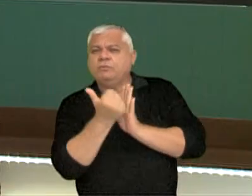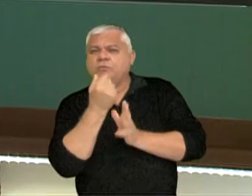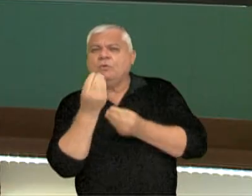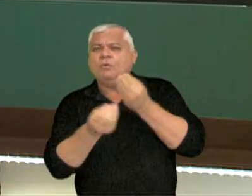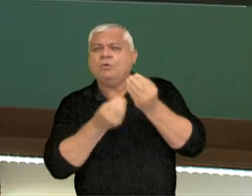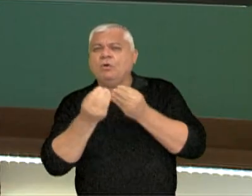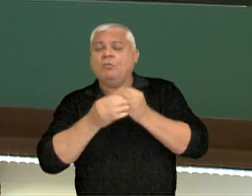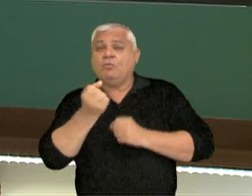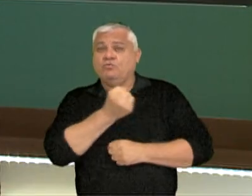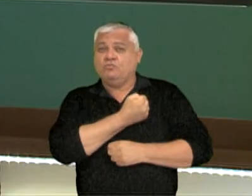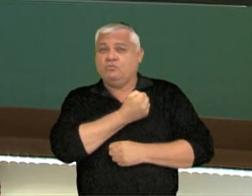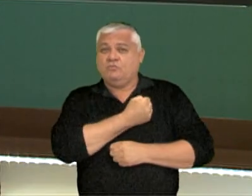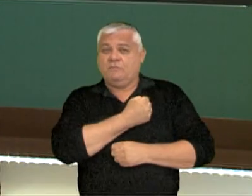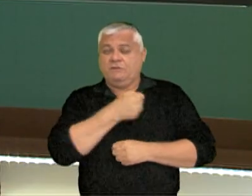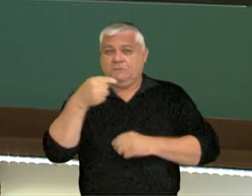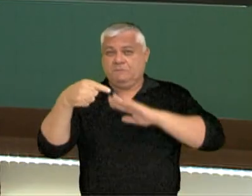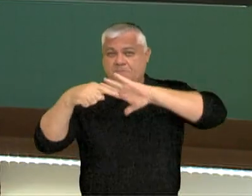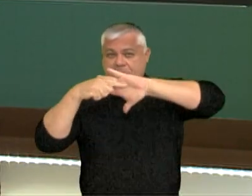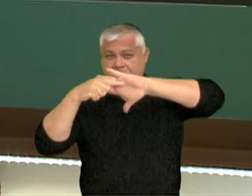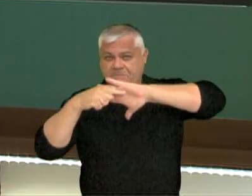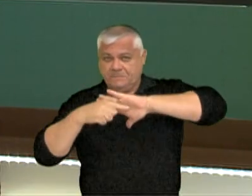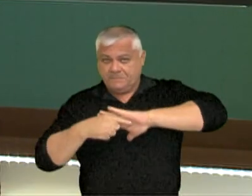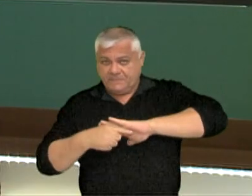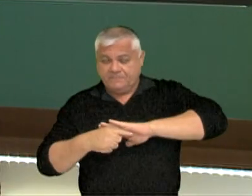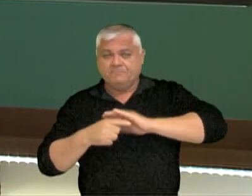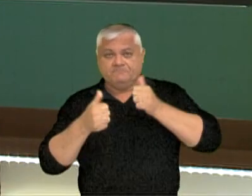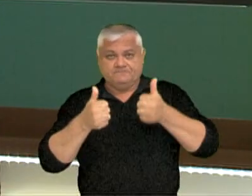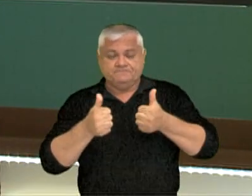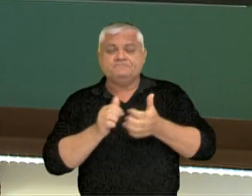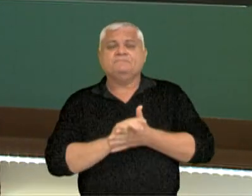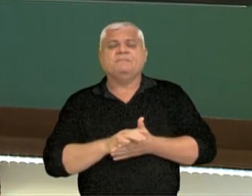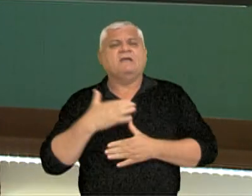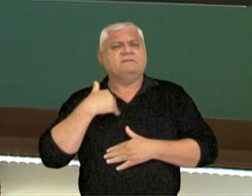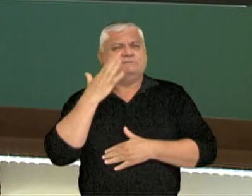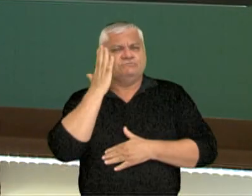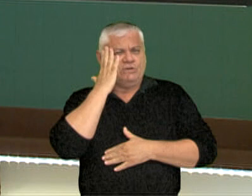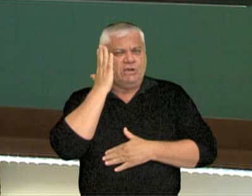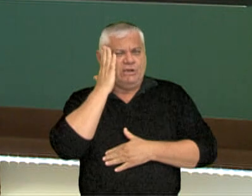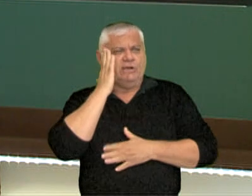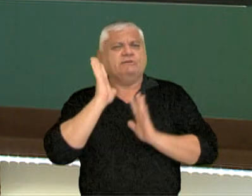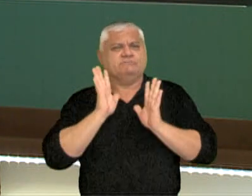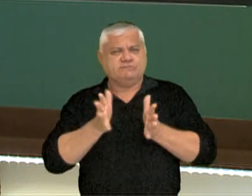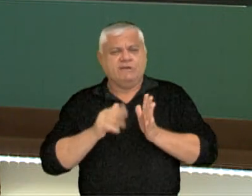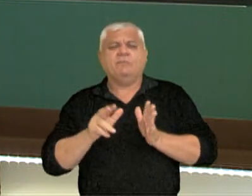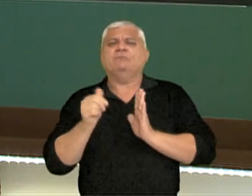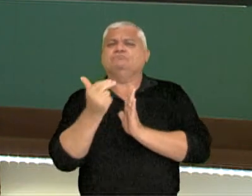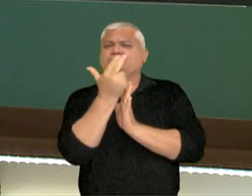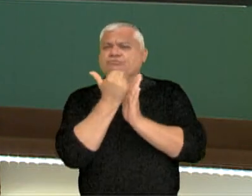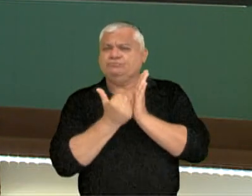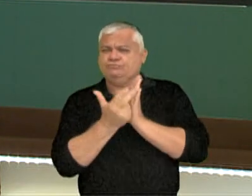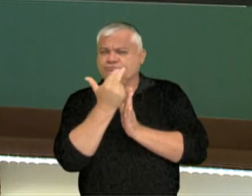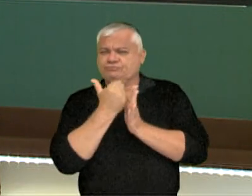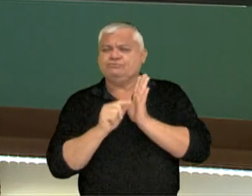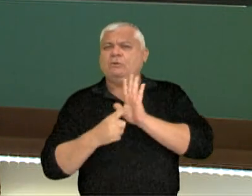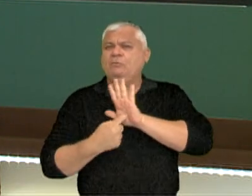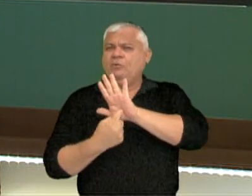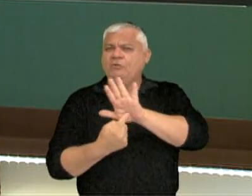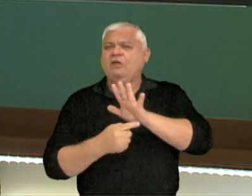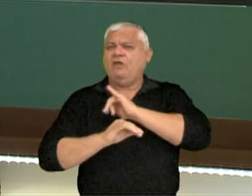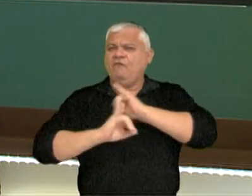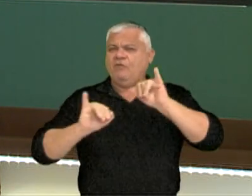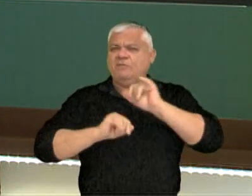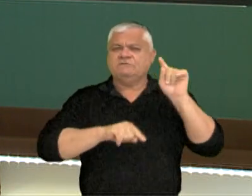envolvendo números negativos, ok? Nós já sabemos que os gráficos, eles servem para expressar